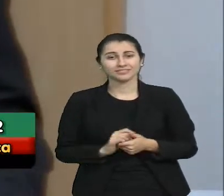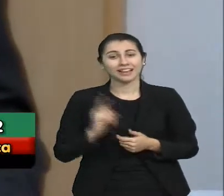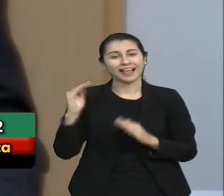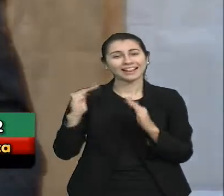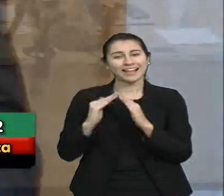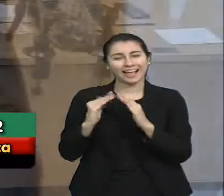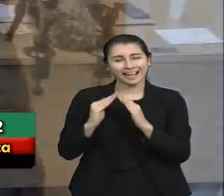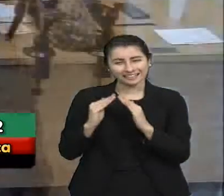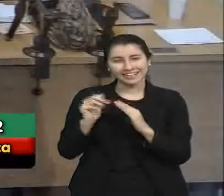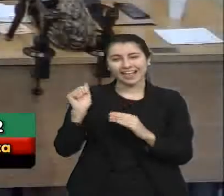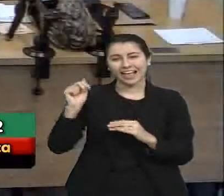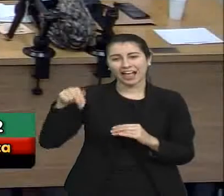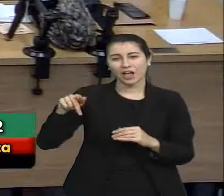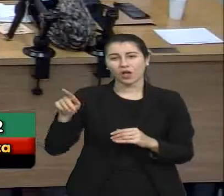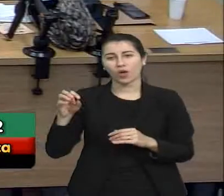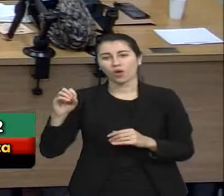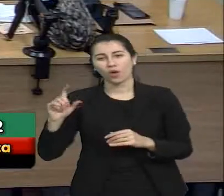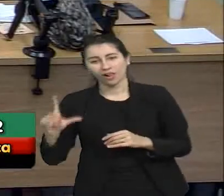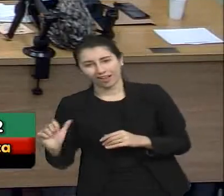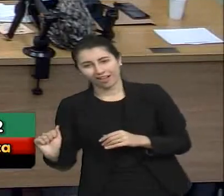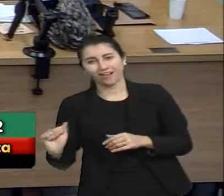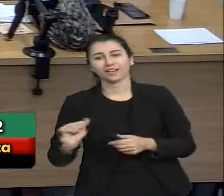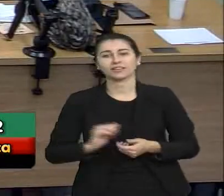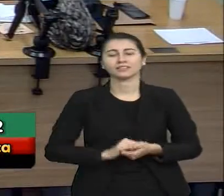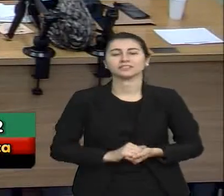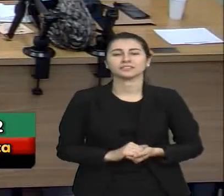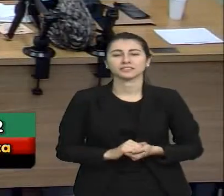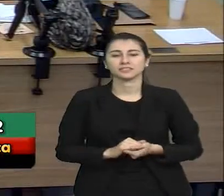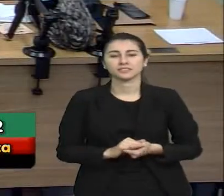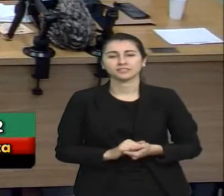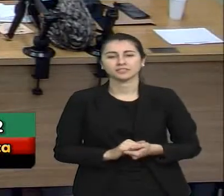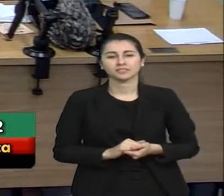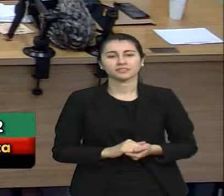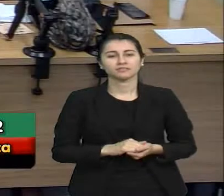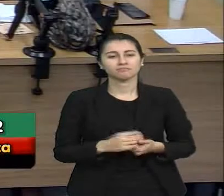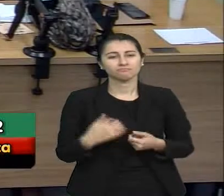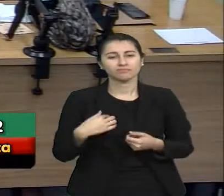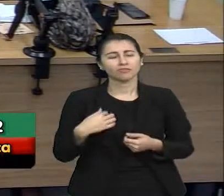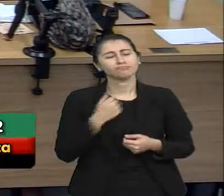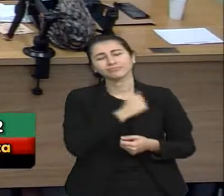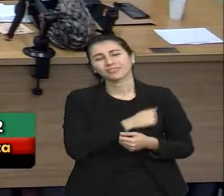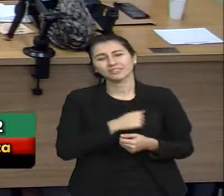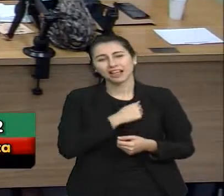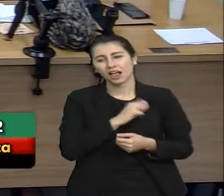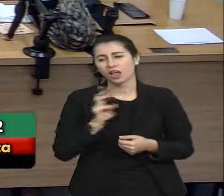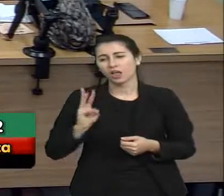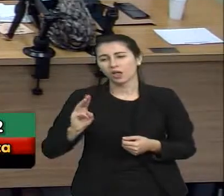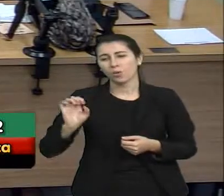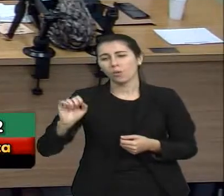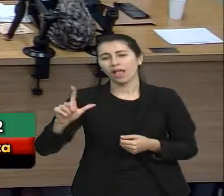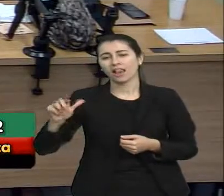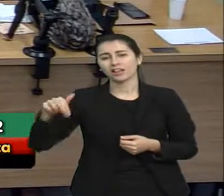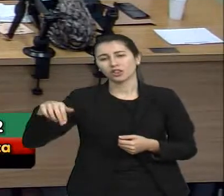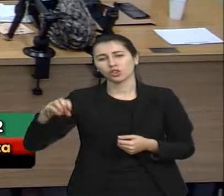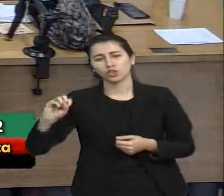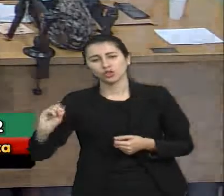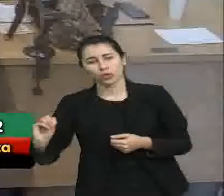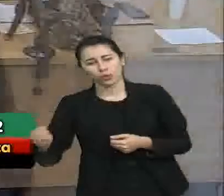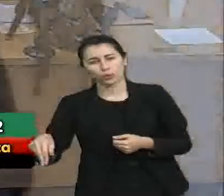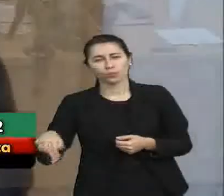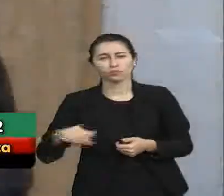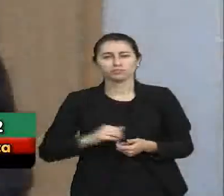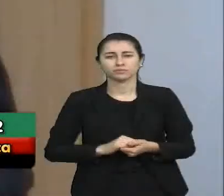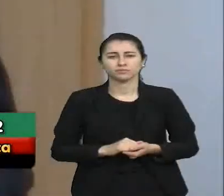Angola, há uns bons anos atrás, né? Senti também saudade do Wellington, também senti essa saudade. Tivemos boas discussões lá na